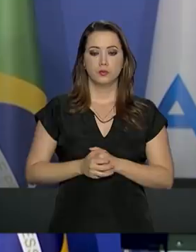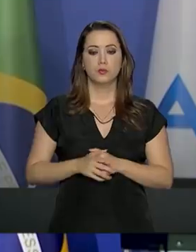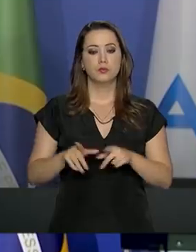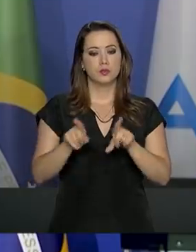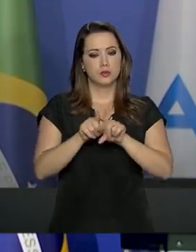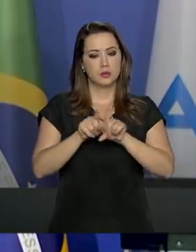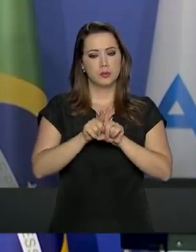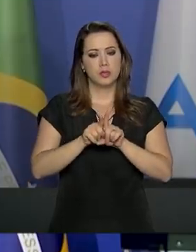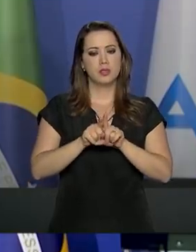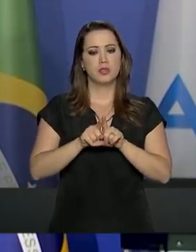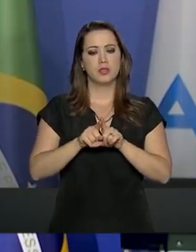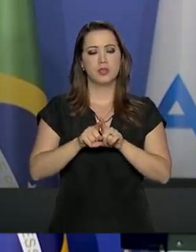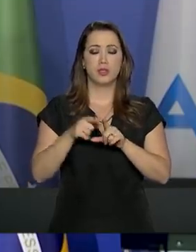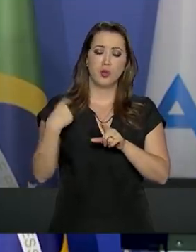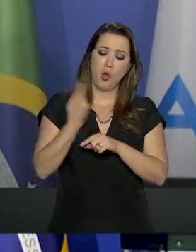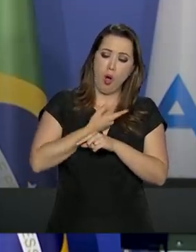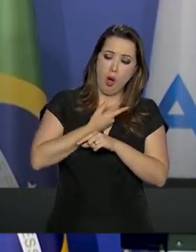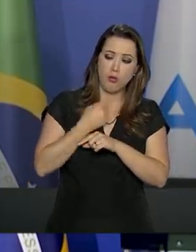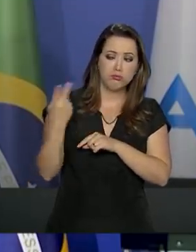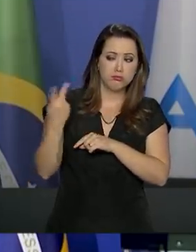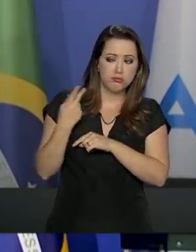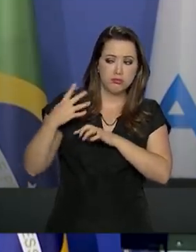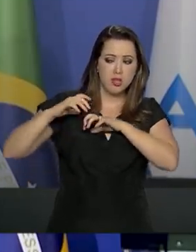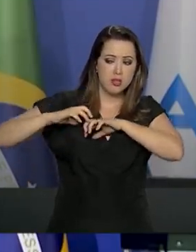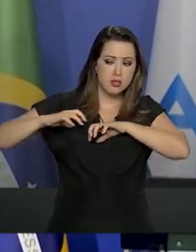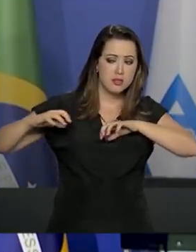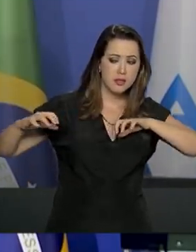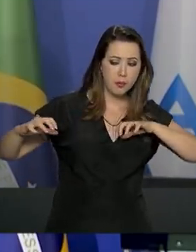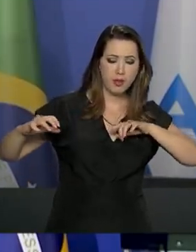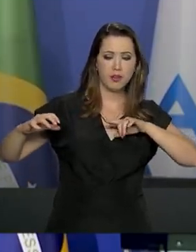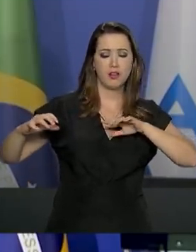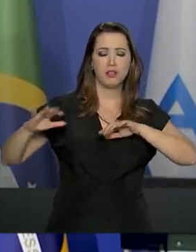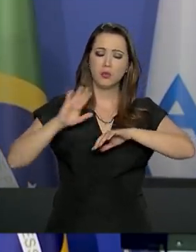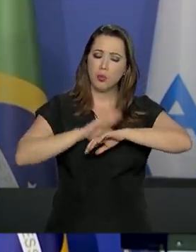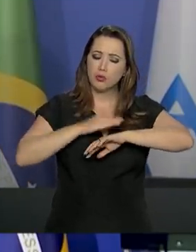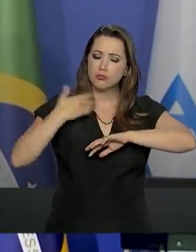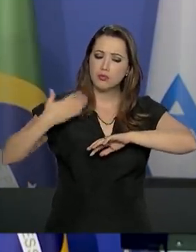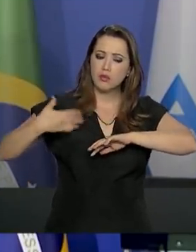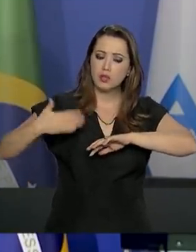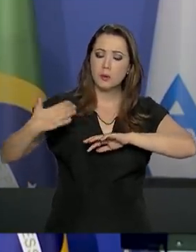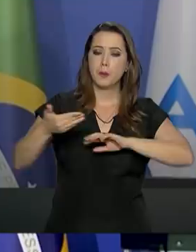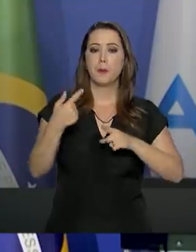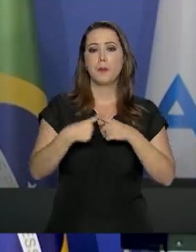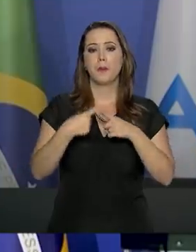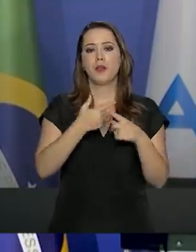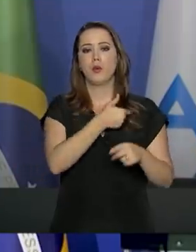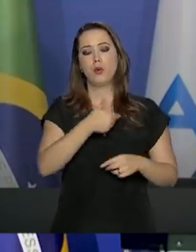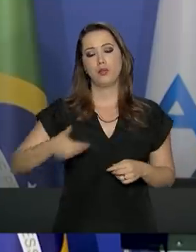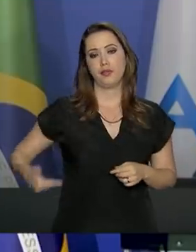tivemos separados por algum tempo, we were separated tendo em vista for some time. Um governo